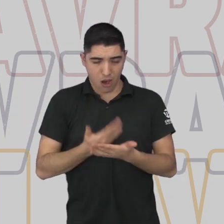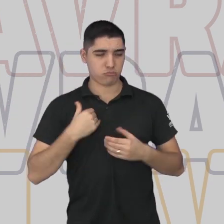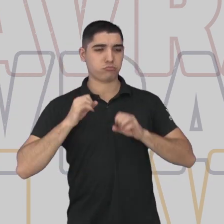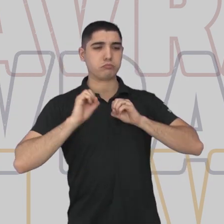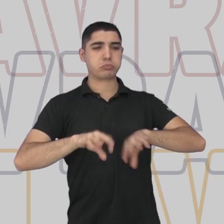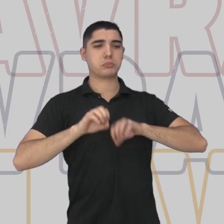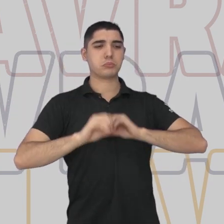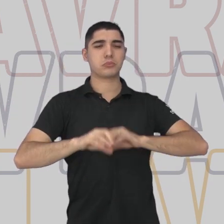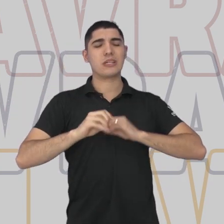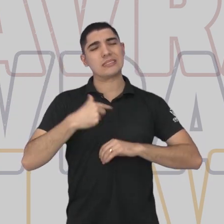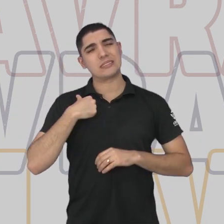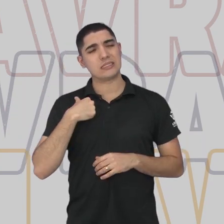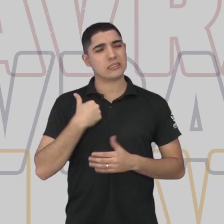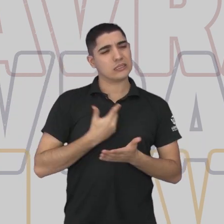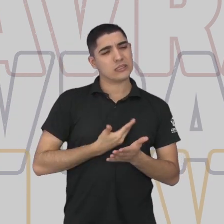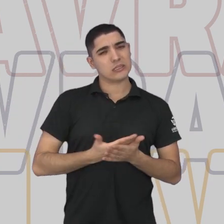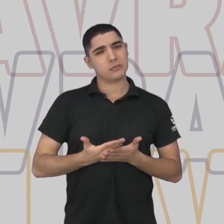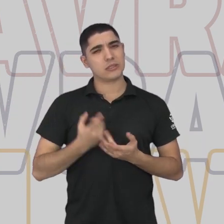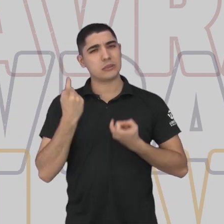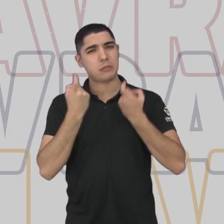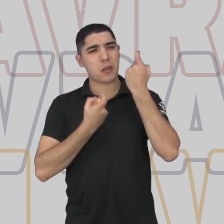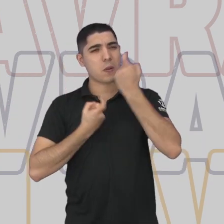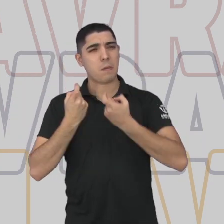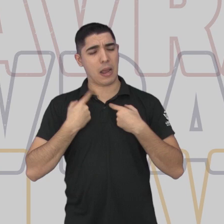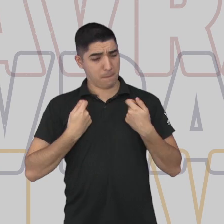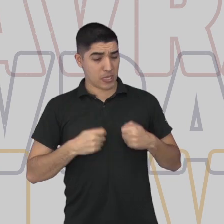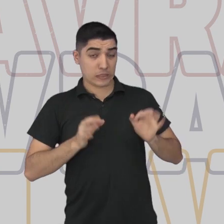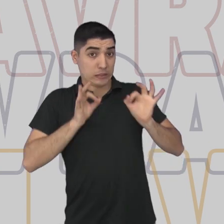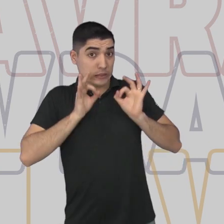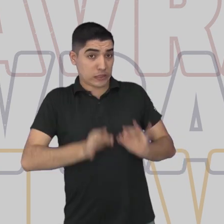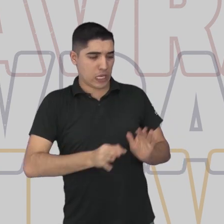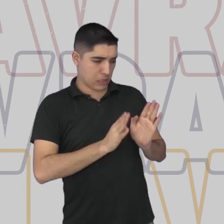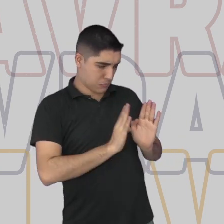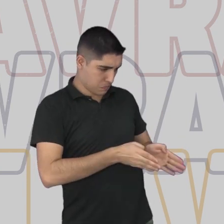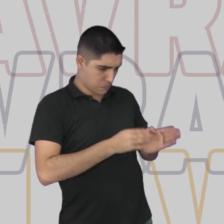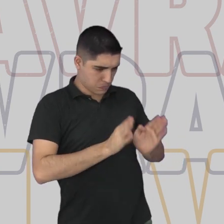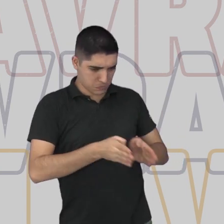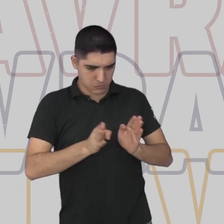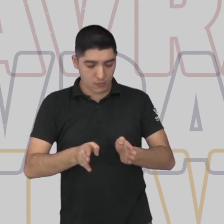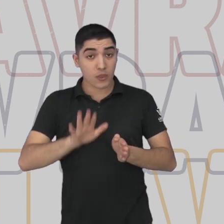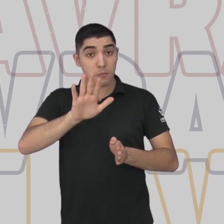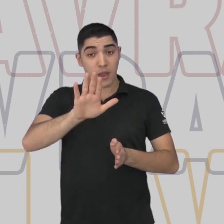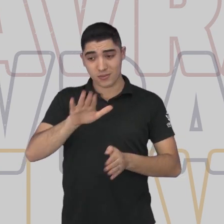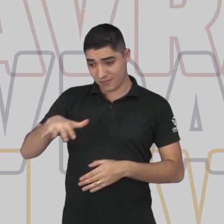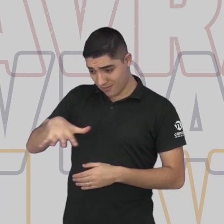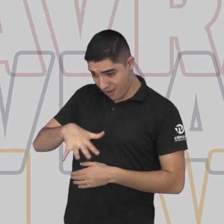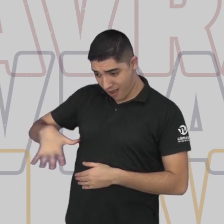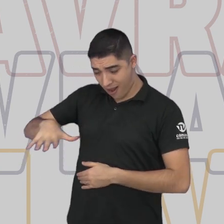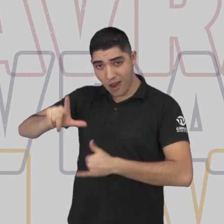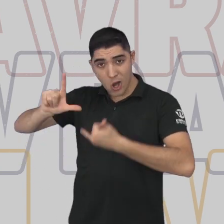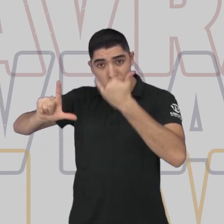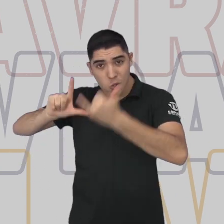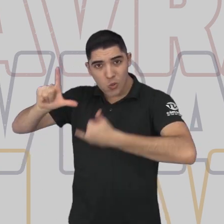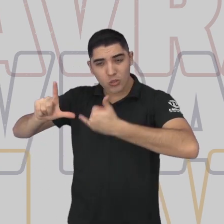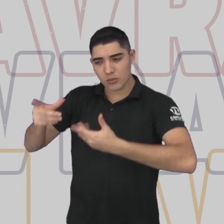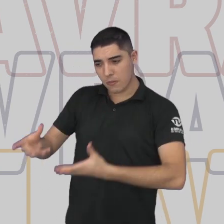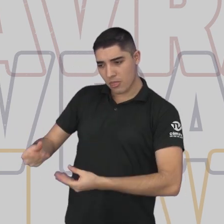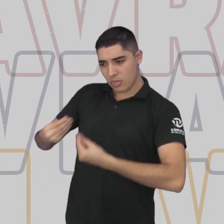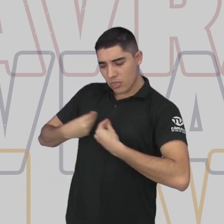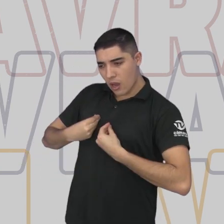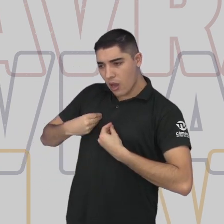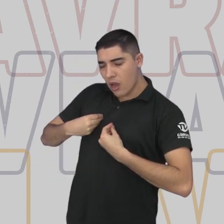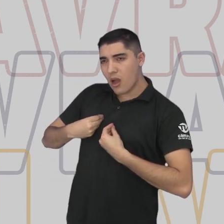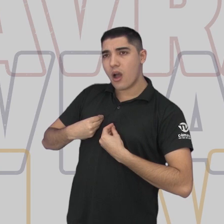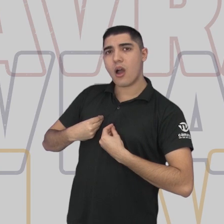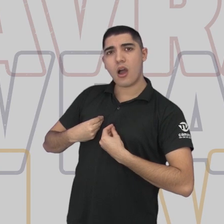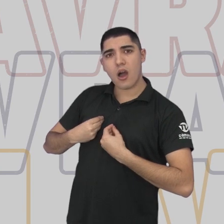trabalhos, eu tinha essa preocupação de ser tudo certinho. E o lúdico me fez ver um outro lado, né? Um